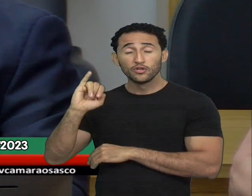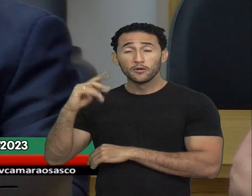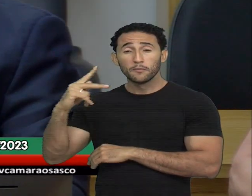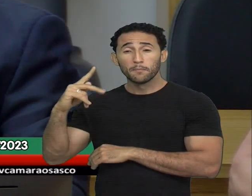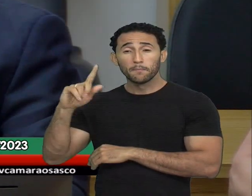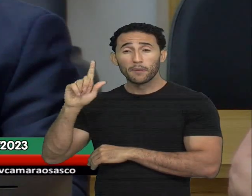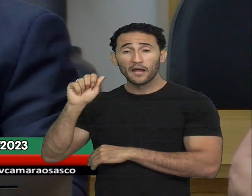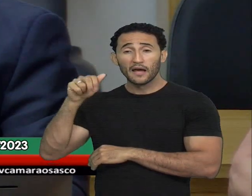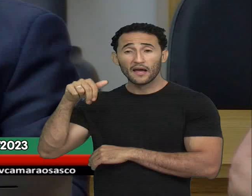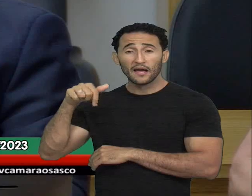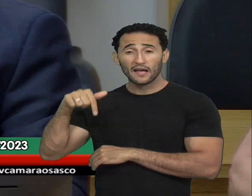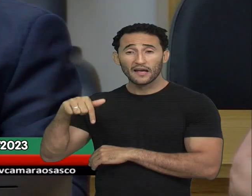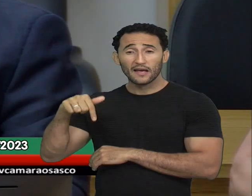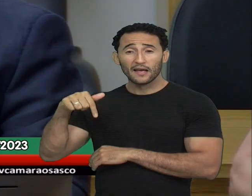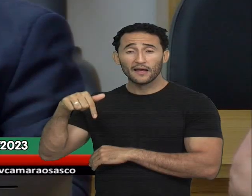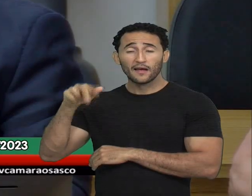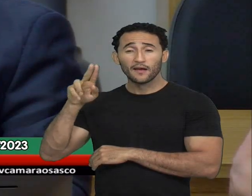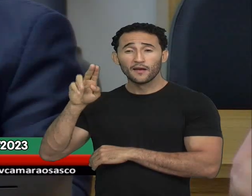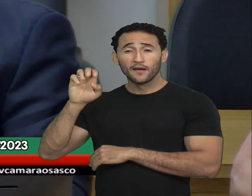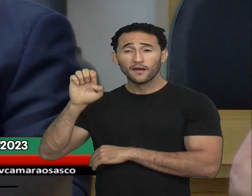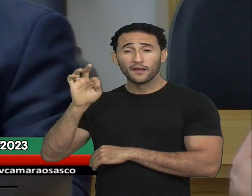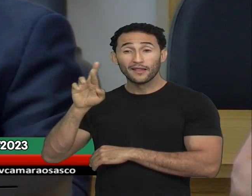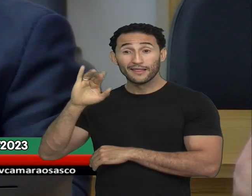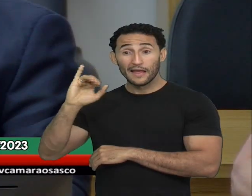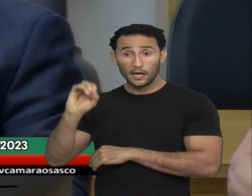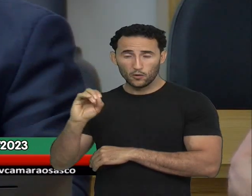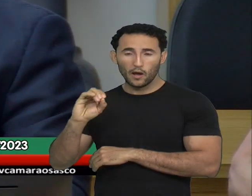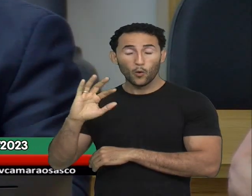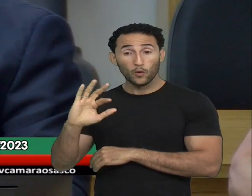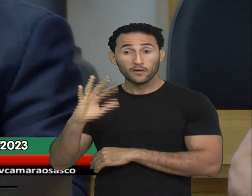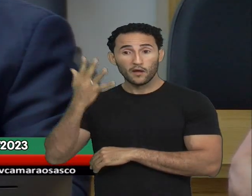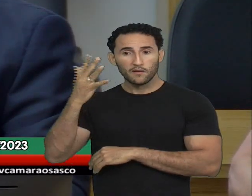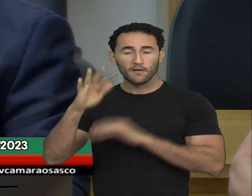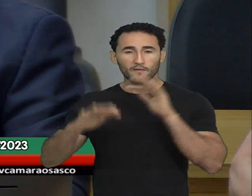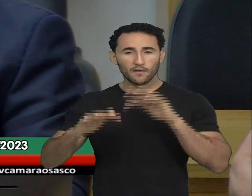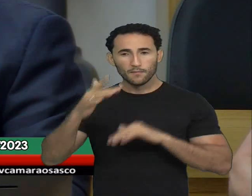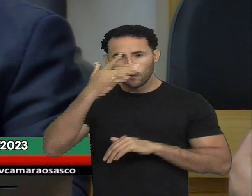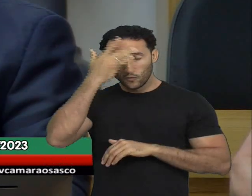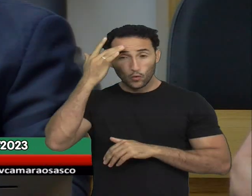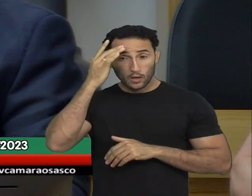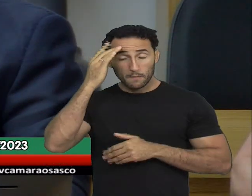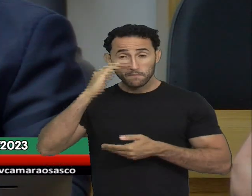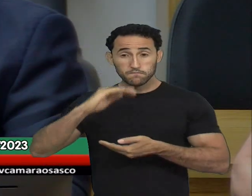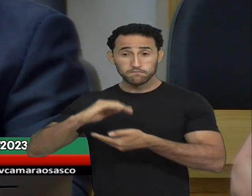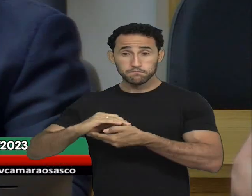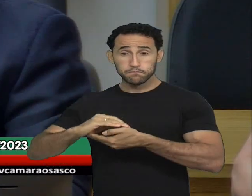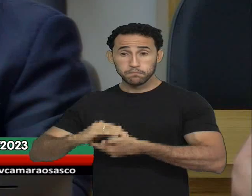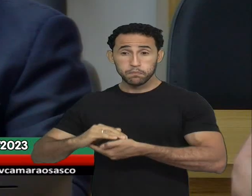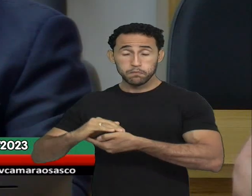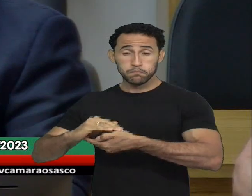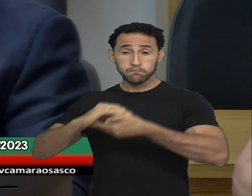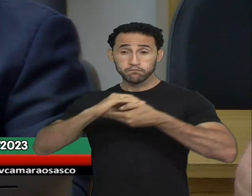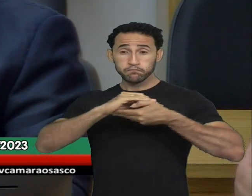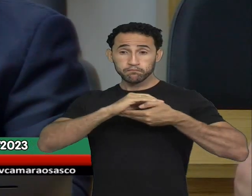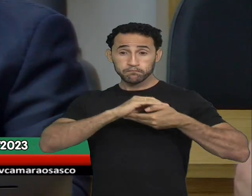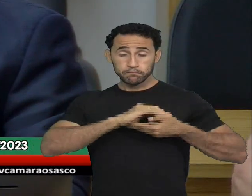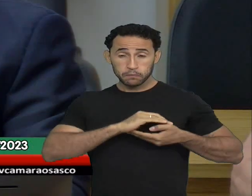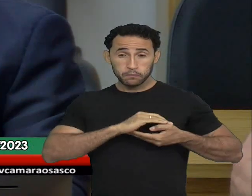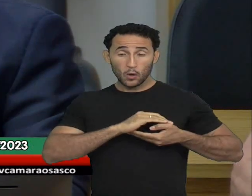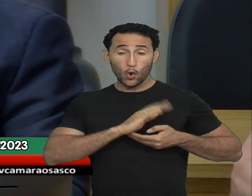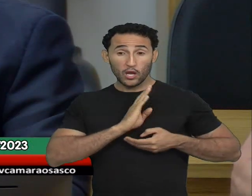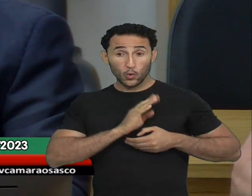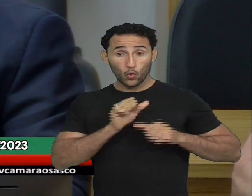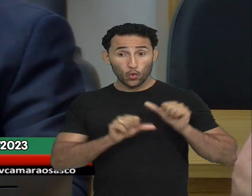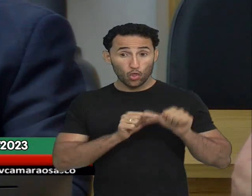trombo. Um stent recém-implantado, o paciente deve usar o antiplaquetário,